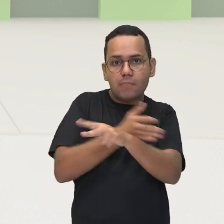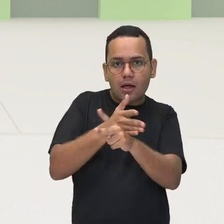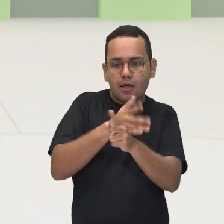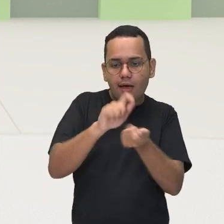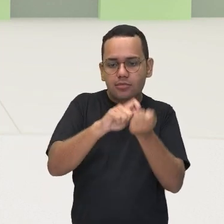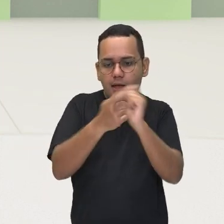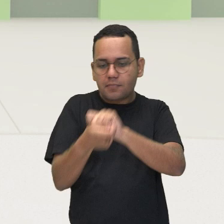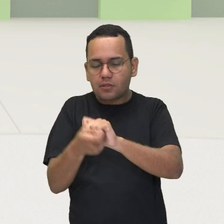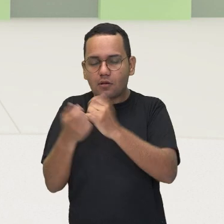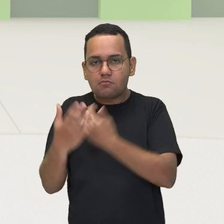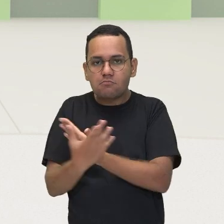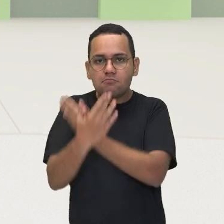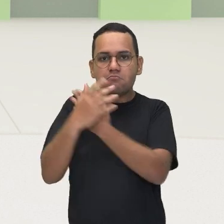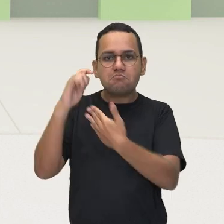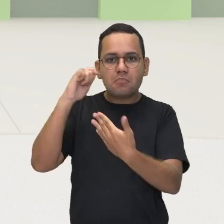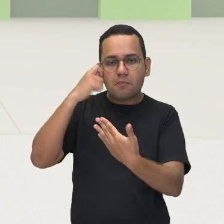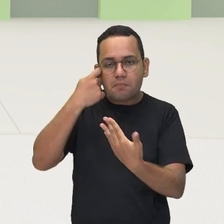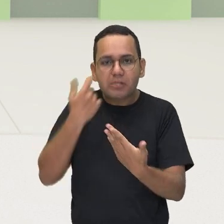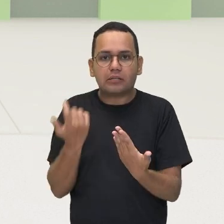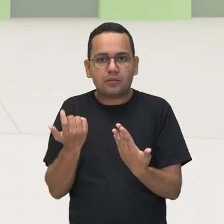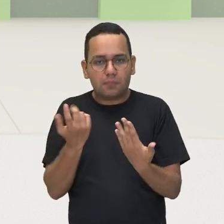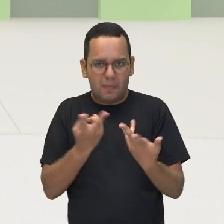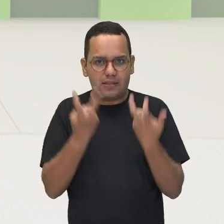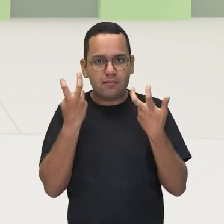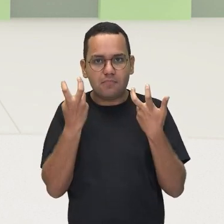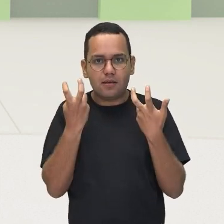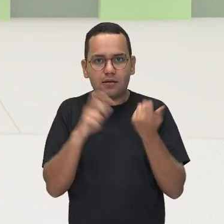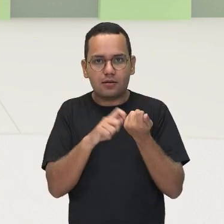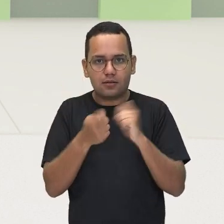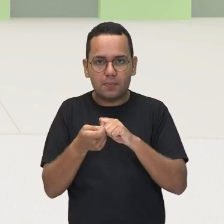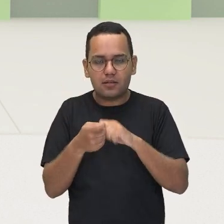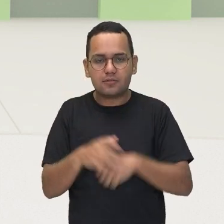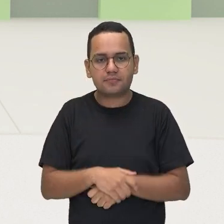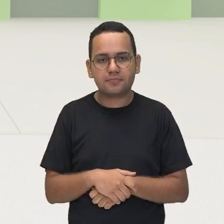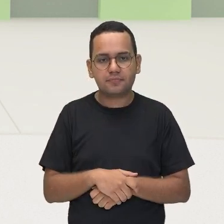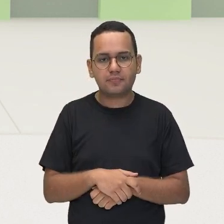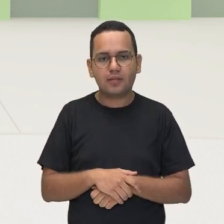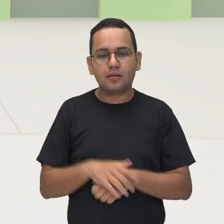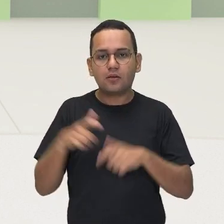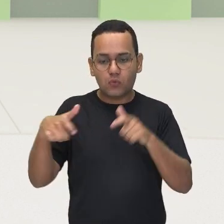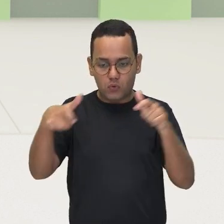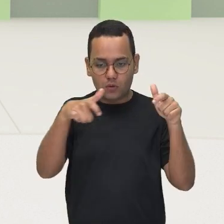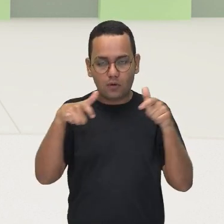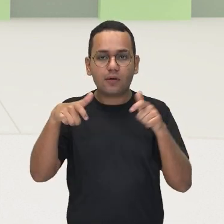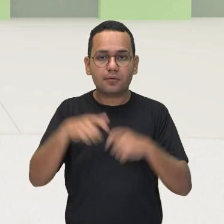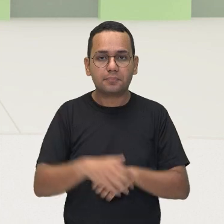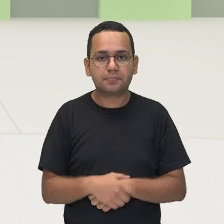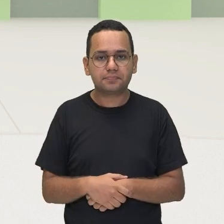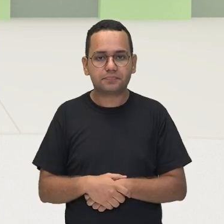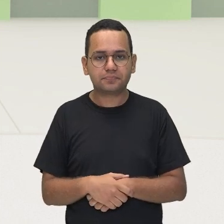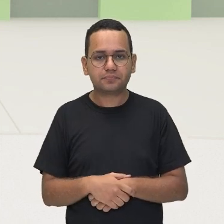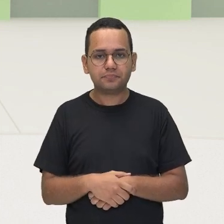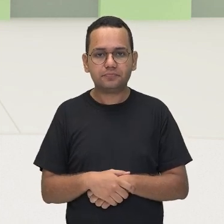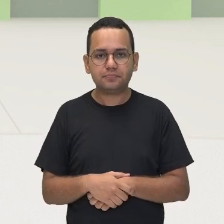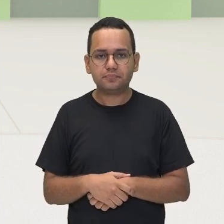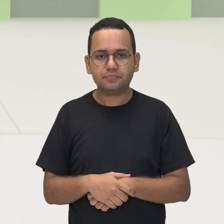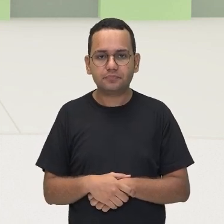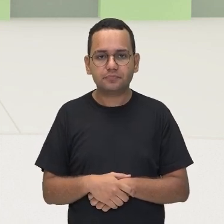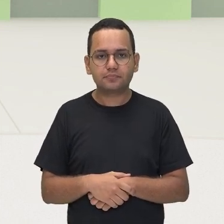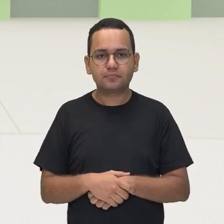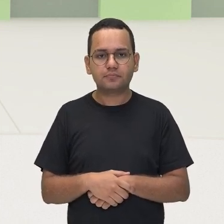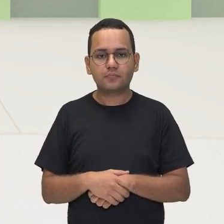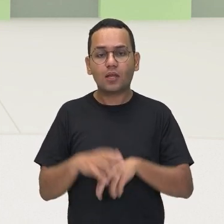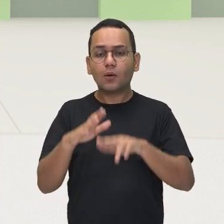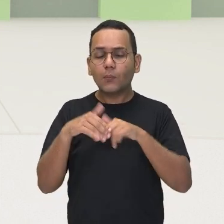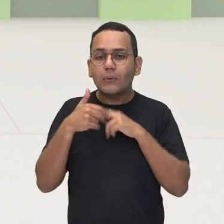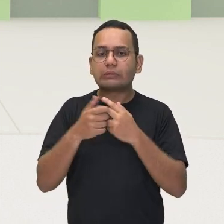uma adaptação, né? A presença delas diferente no ambiente. E assim, uma ser mais